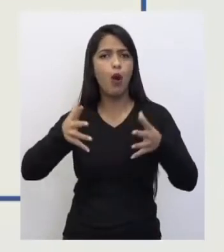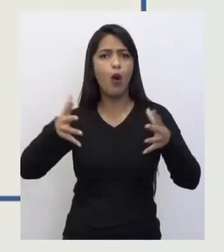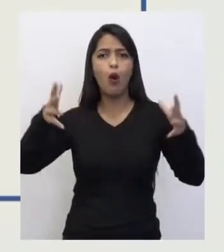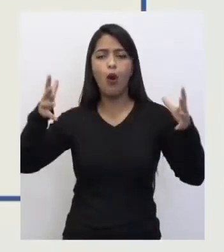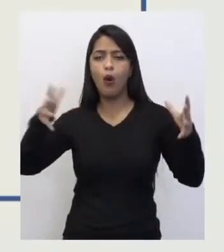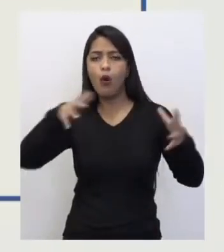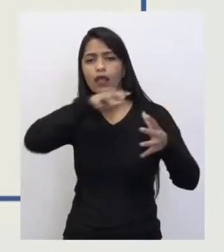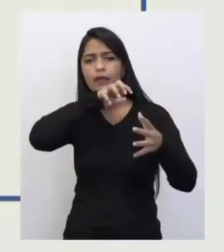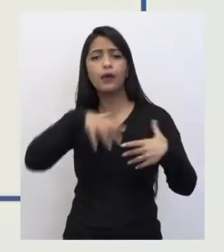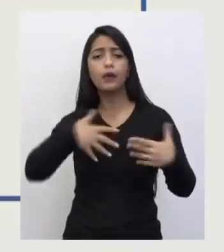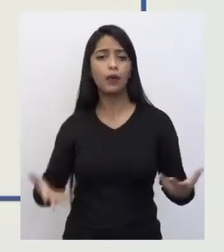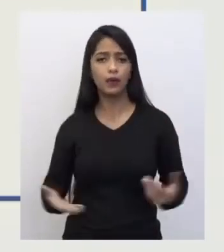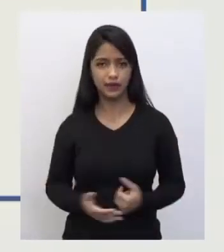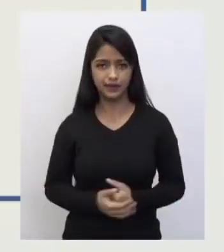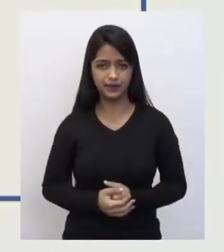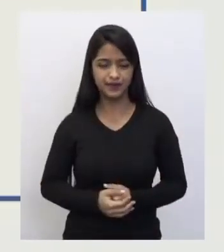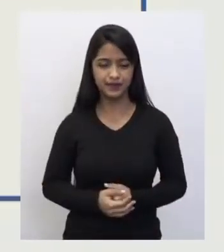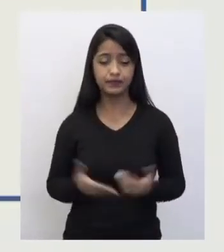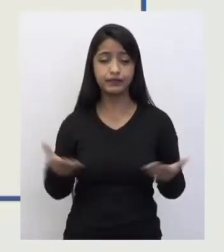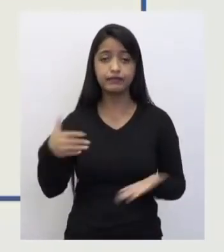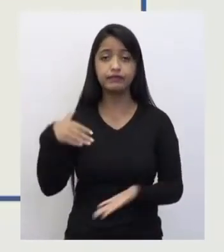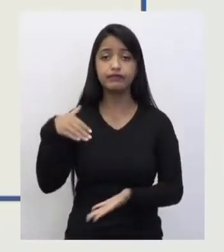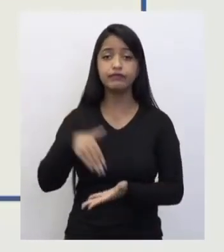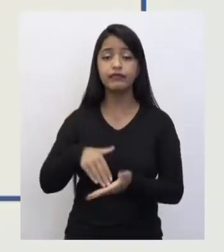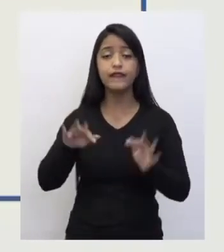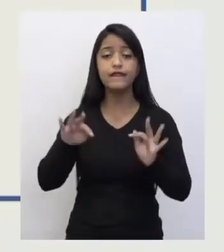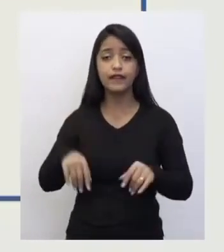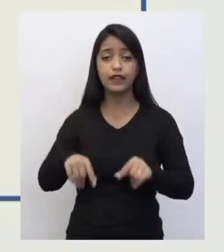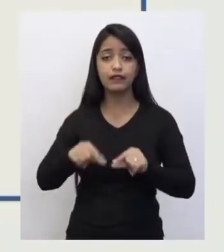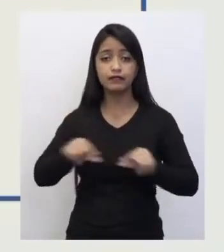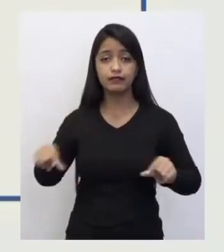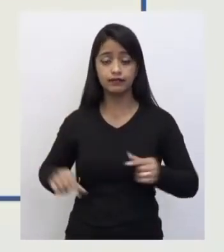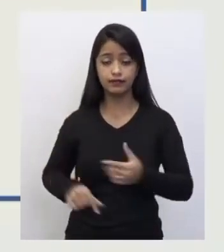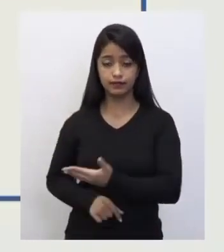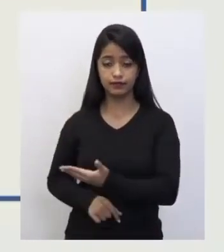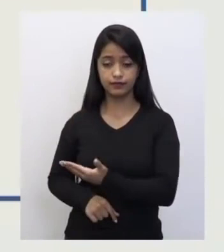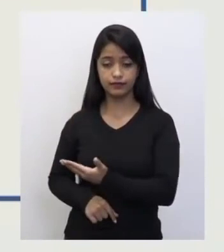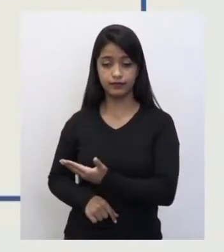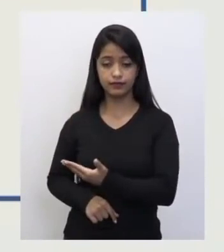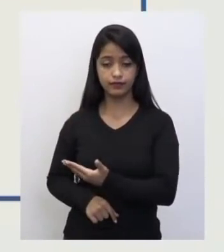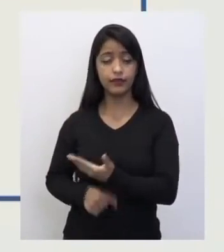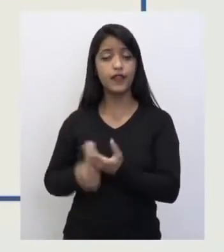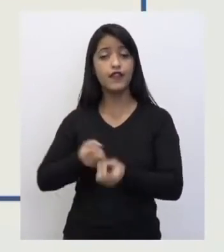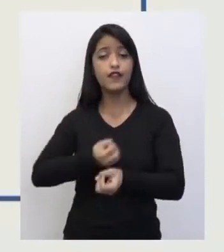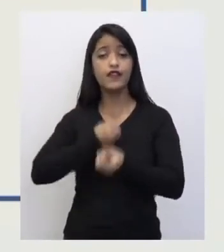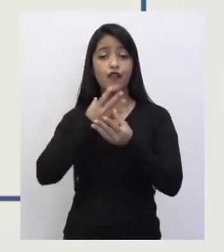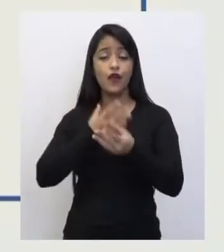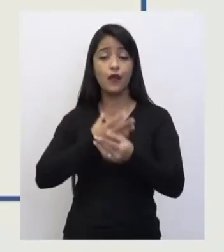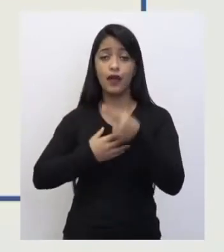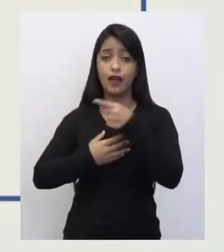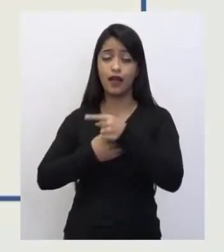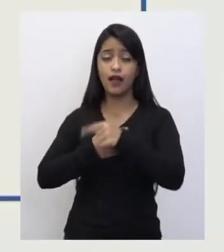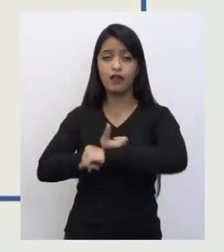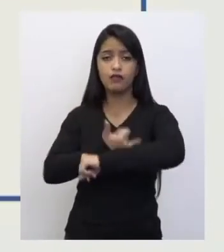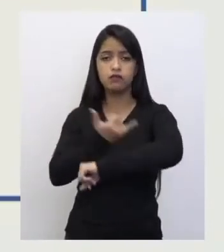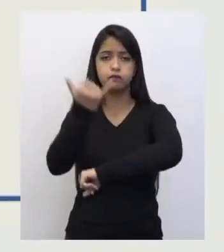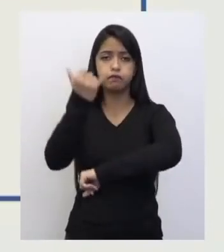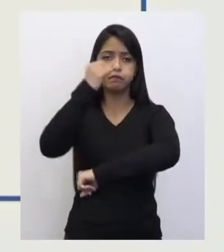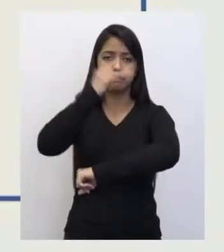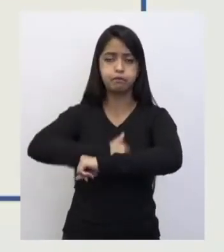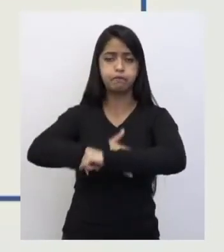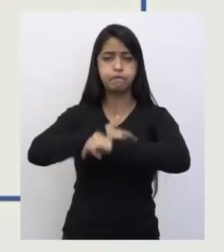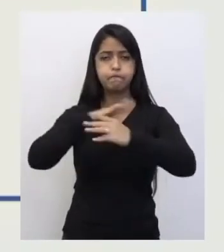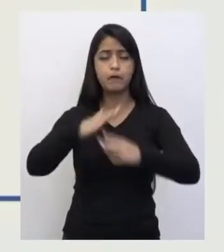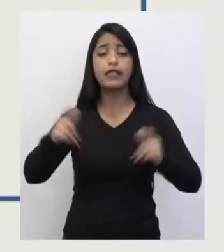E daí, finalizando o nosso texto, nós trazemos a informação de que a expectativa de vida é de